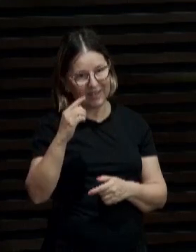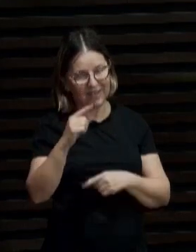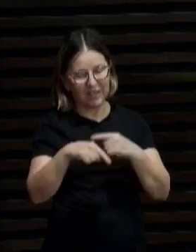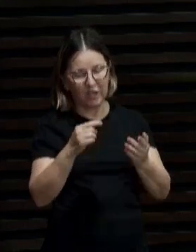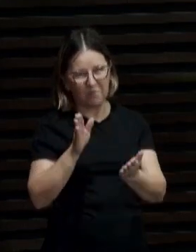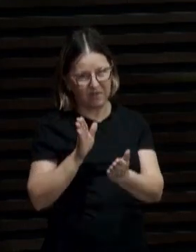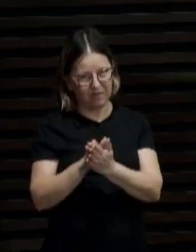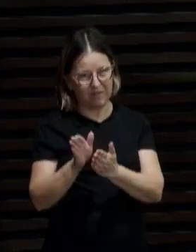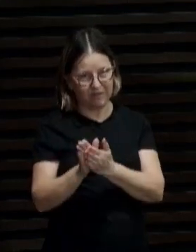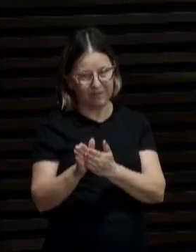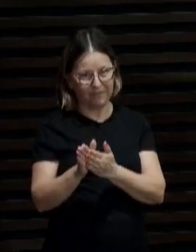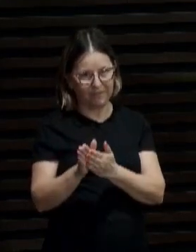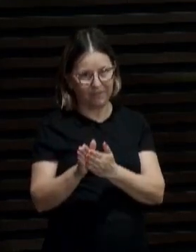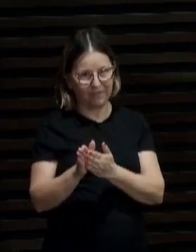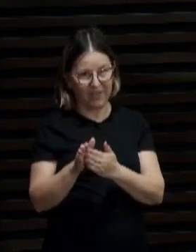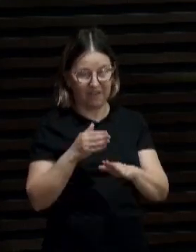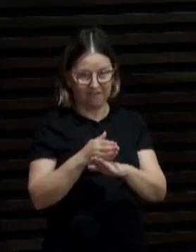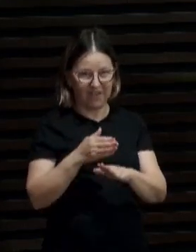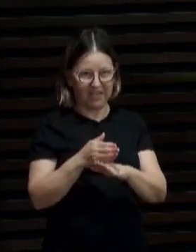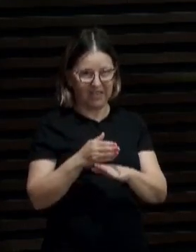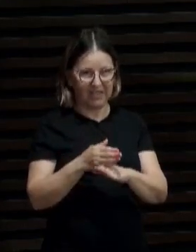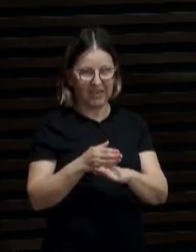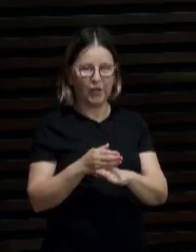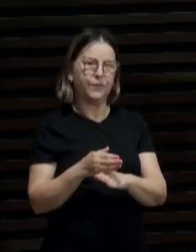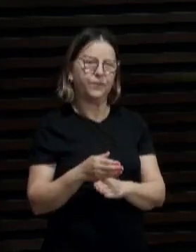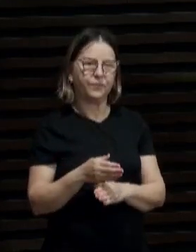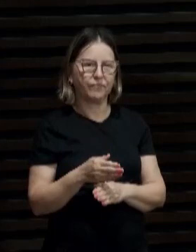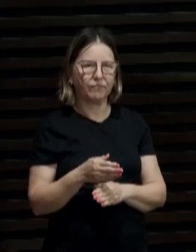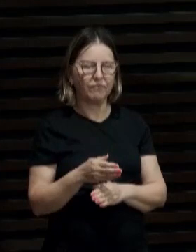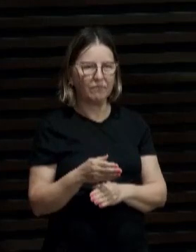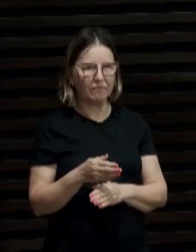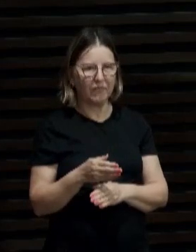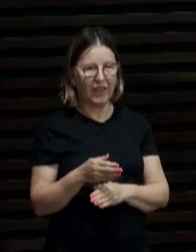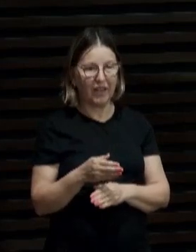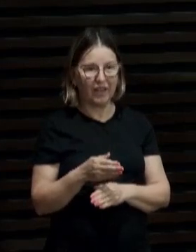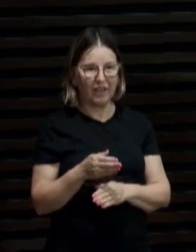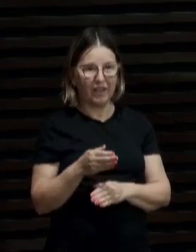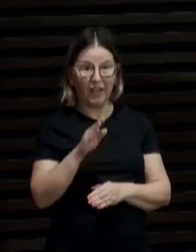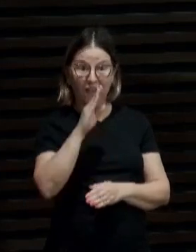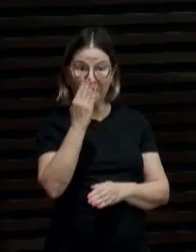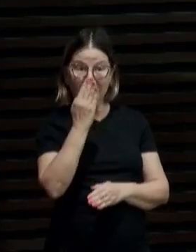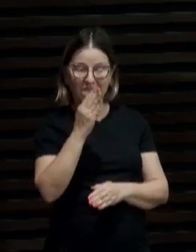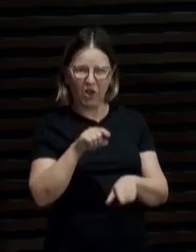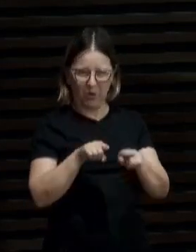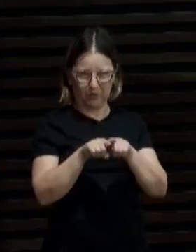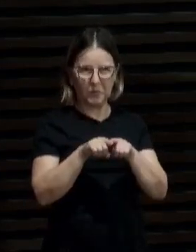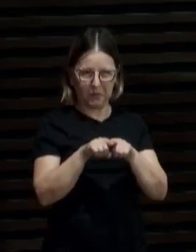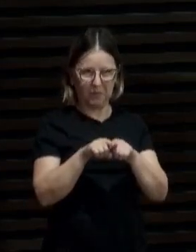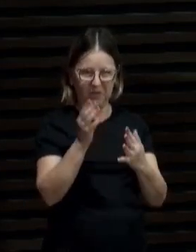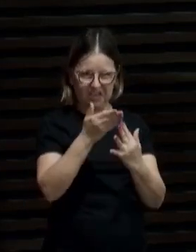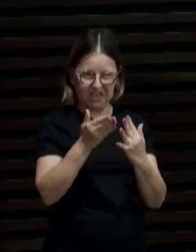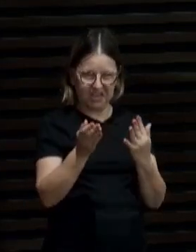penetrarão lobos vorazes, e não é apenas gente de fora que vem, no meio de vocês mesmos vai ter gente que